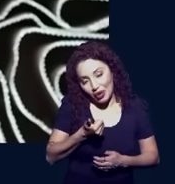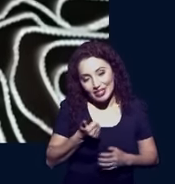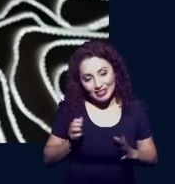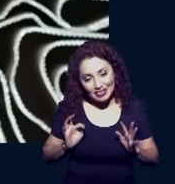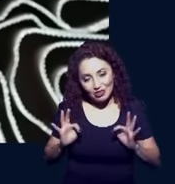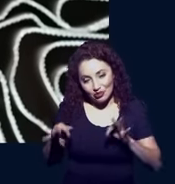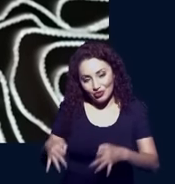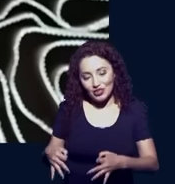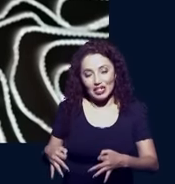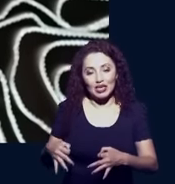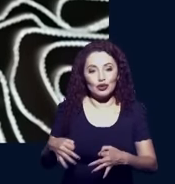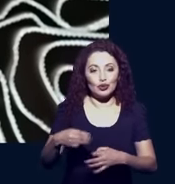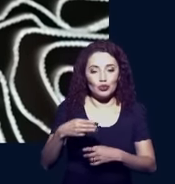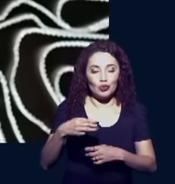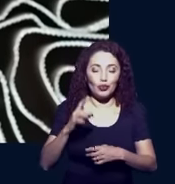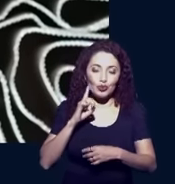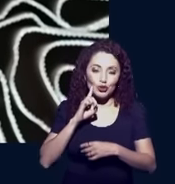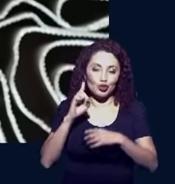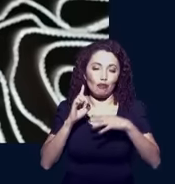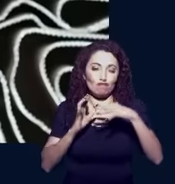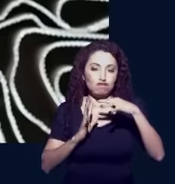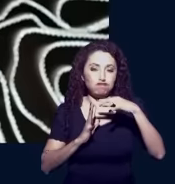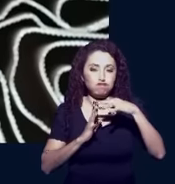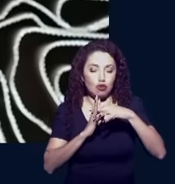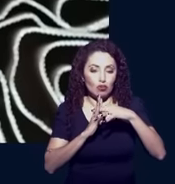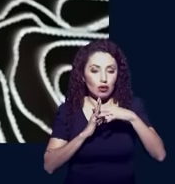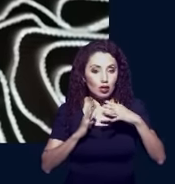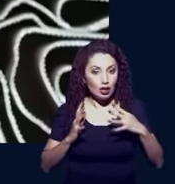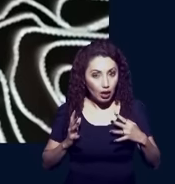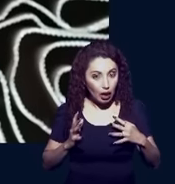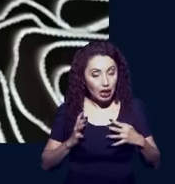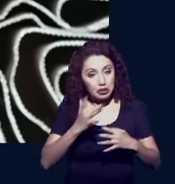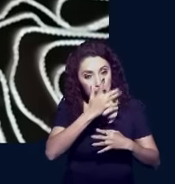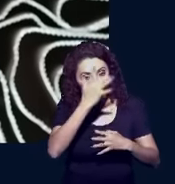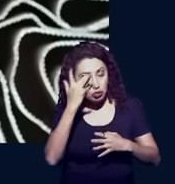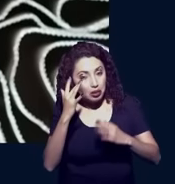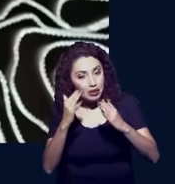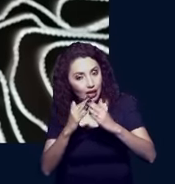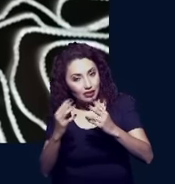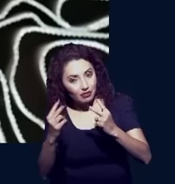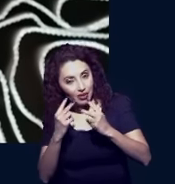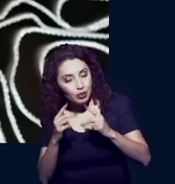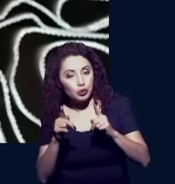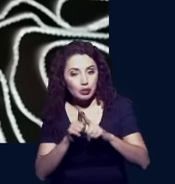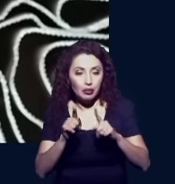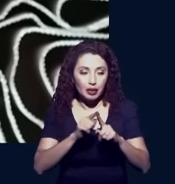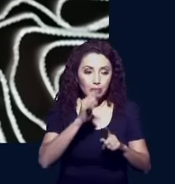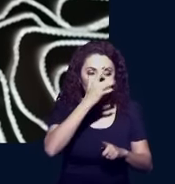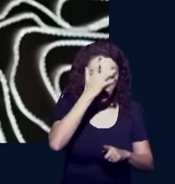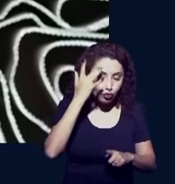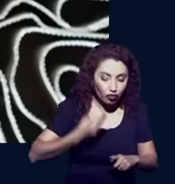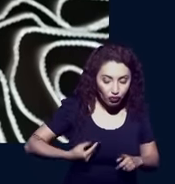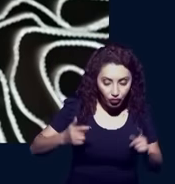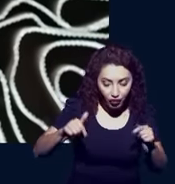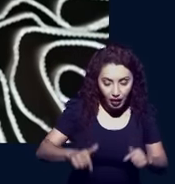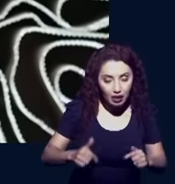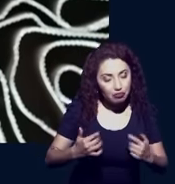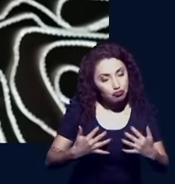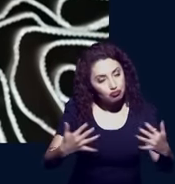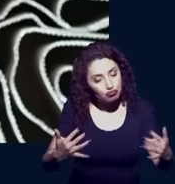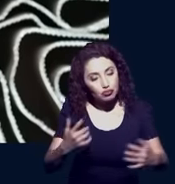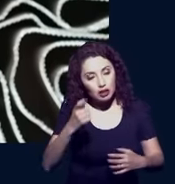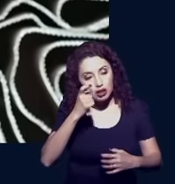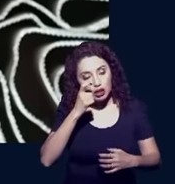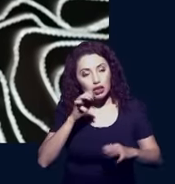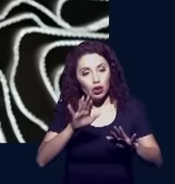ouvem online todos aqui presentes o olha Ô stepan antes de entrar no cenário global